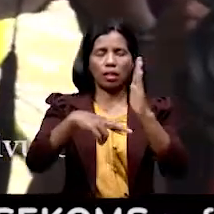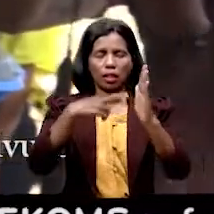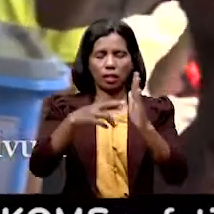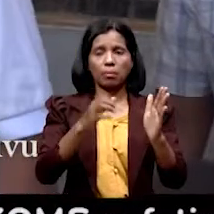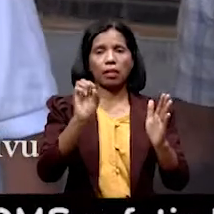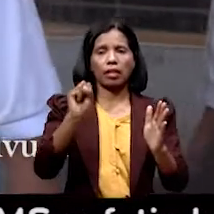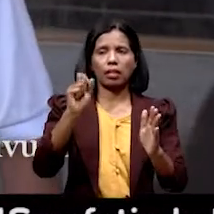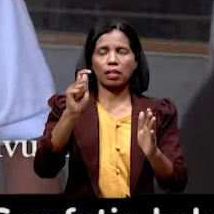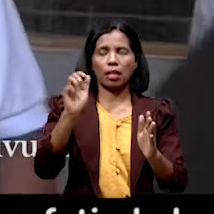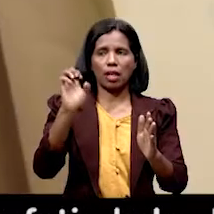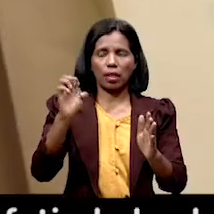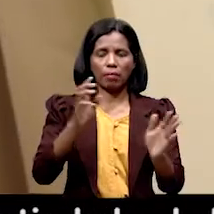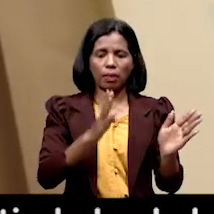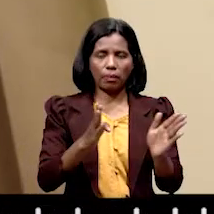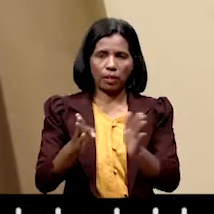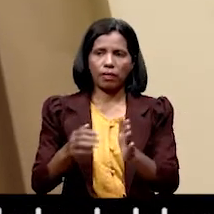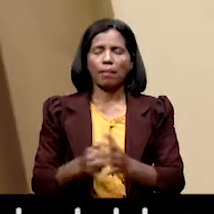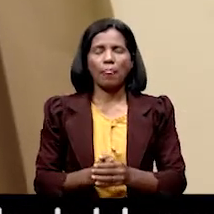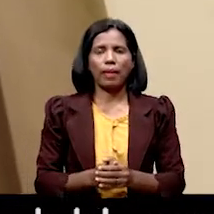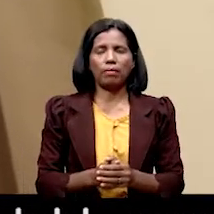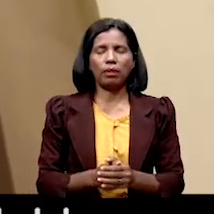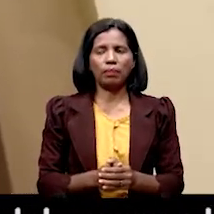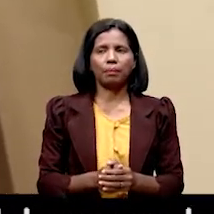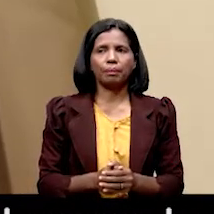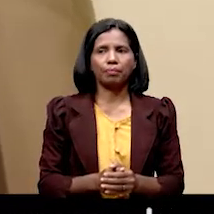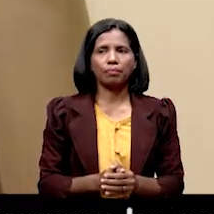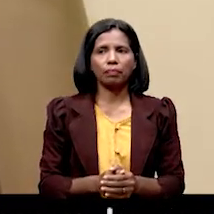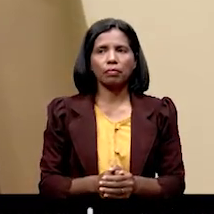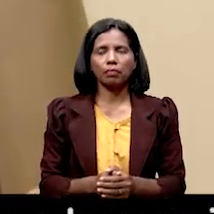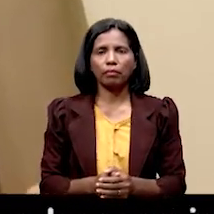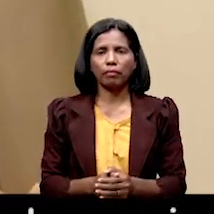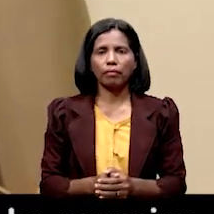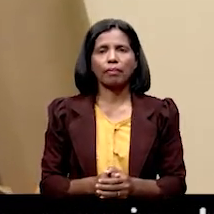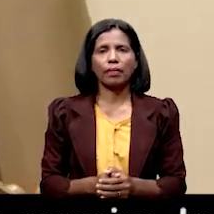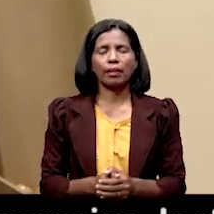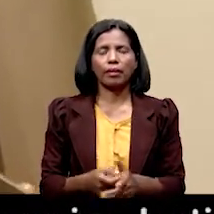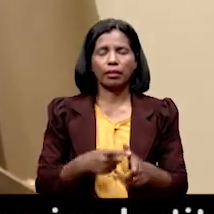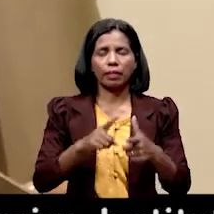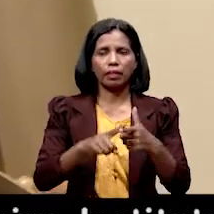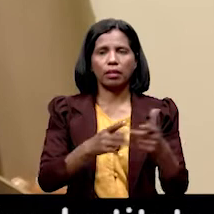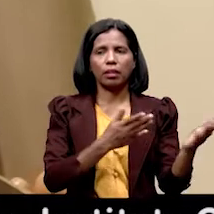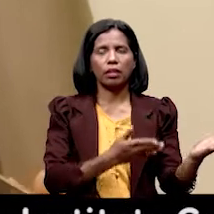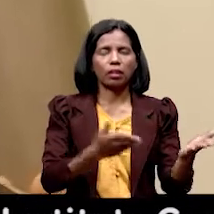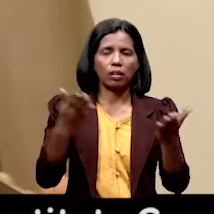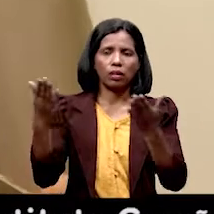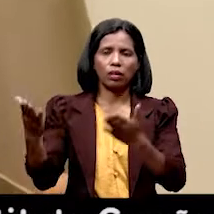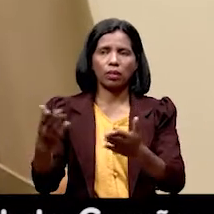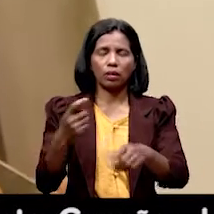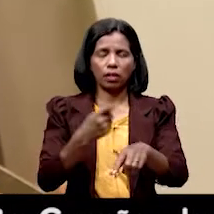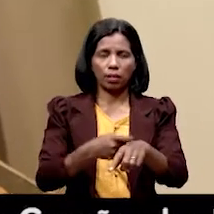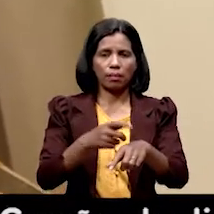prepara. Agora, nene mecanismo, mecanismo ma kira ne. Mecanismo, lore responde situação